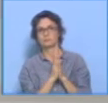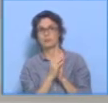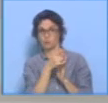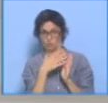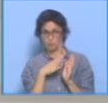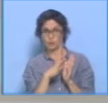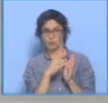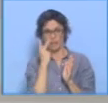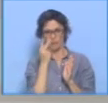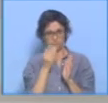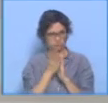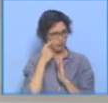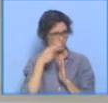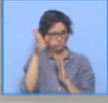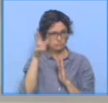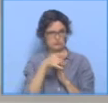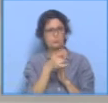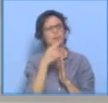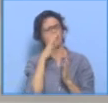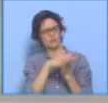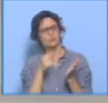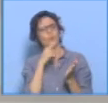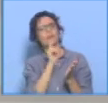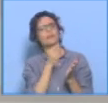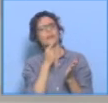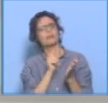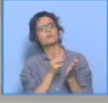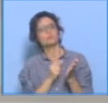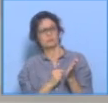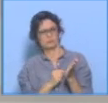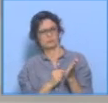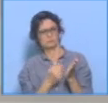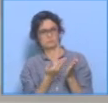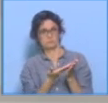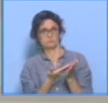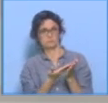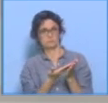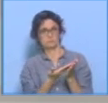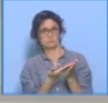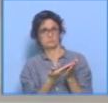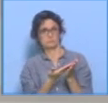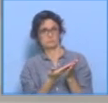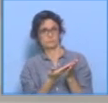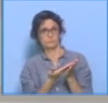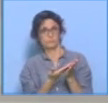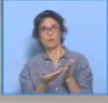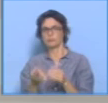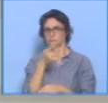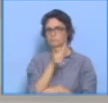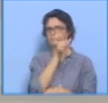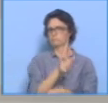definitiva? Olha para as Escrituras. O que é que elas dizem? E o